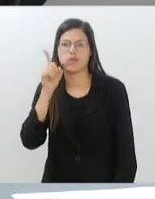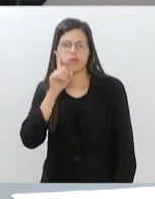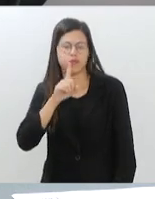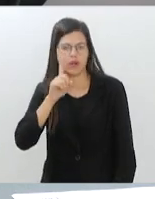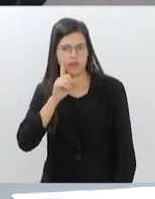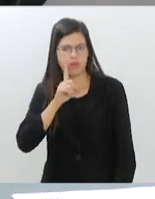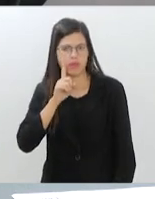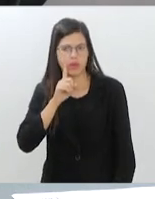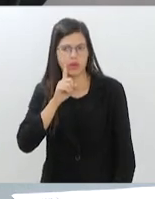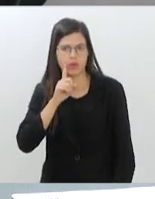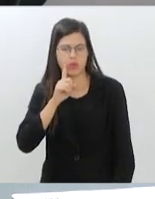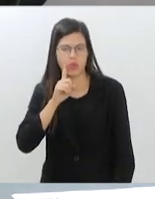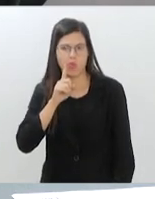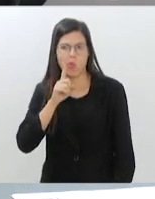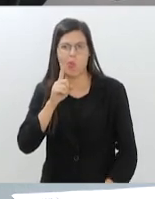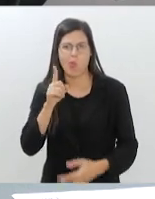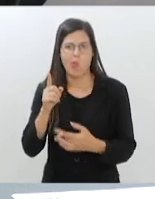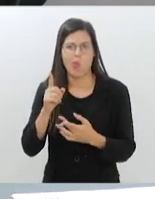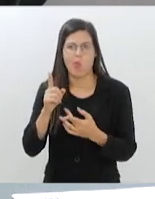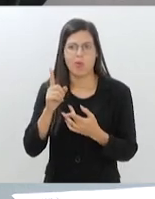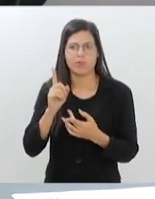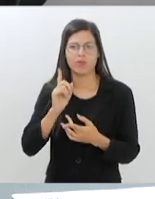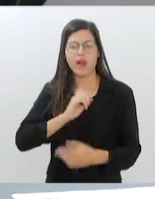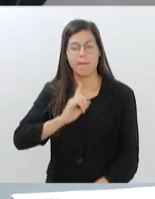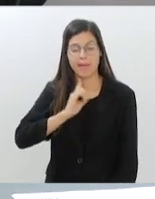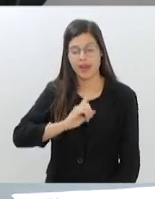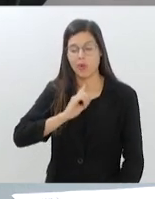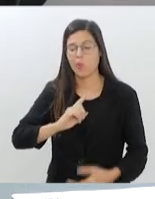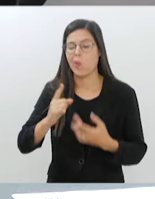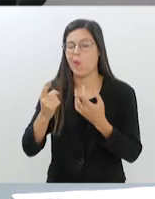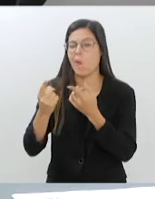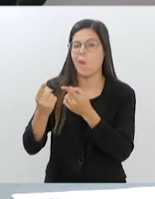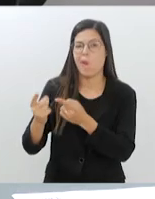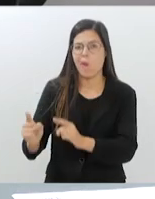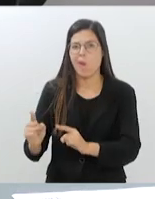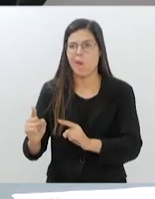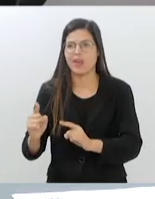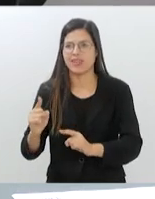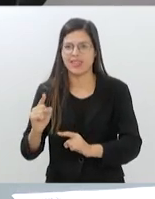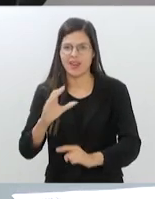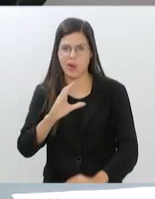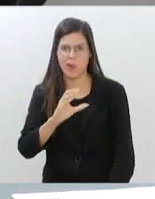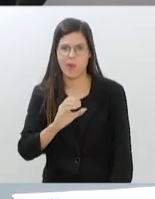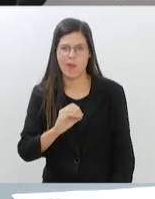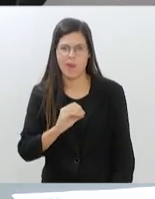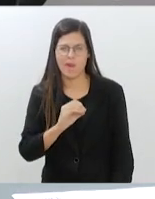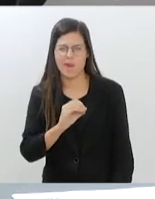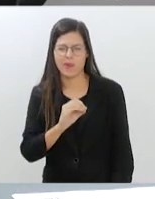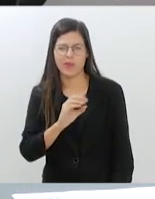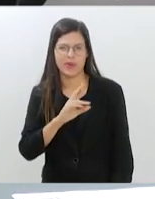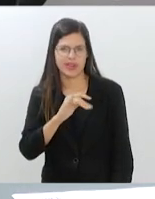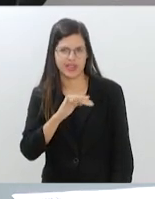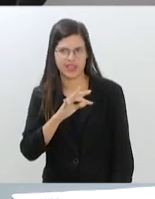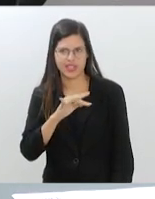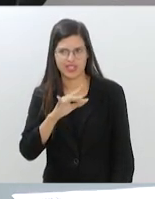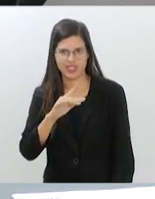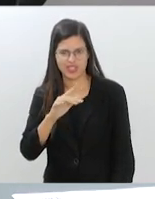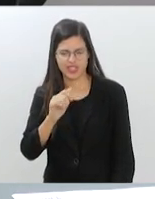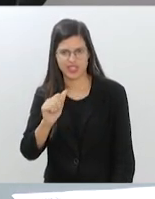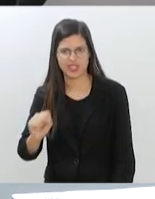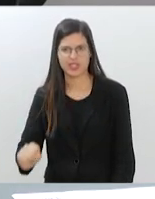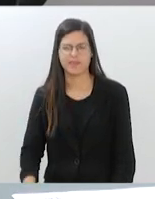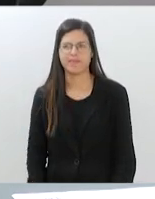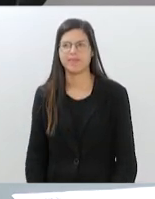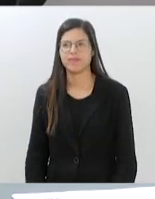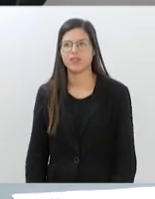o Corinthians na camisa desses times com novo técnico o novo técnico Felipe Felipe com